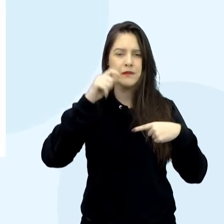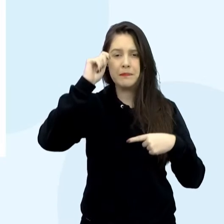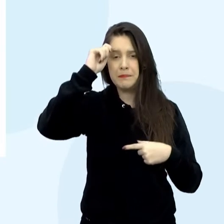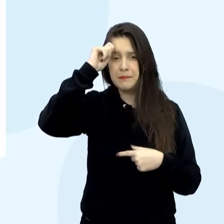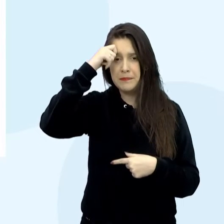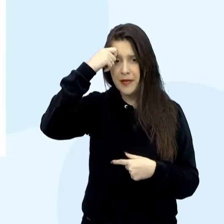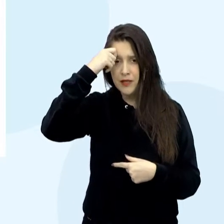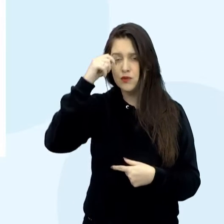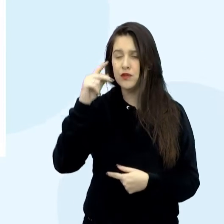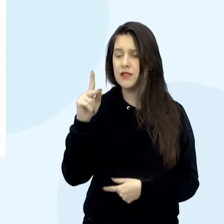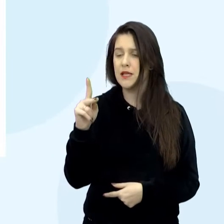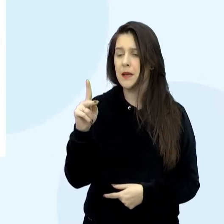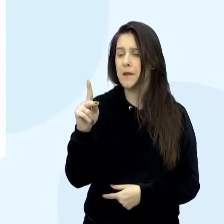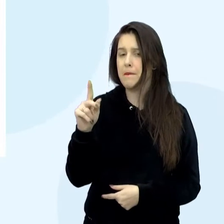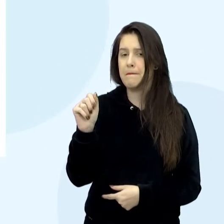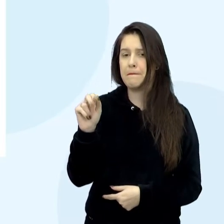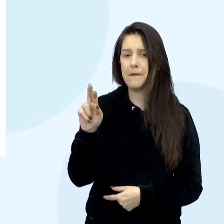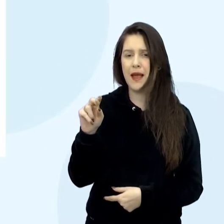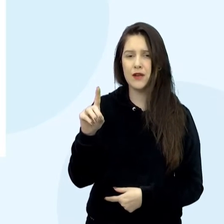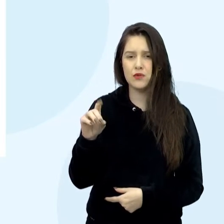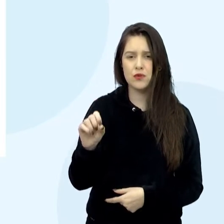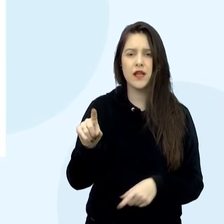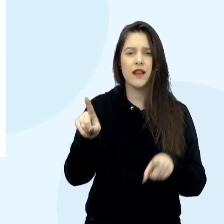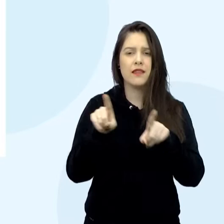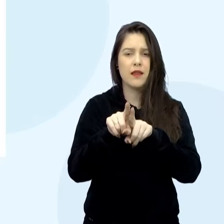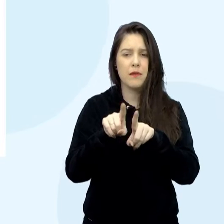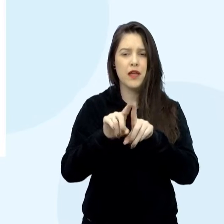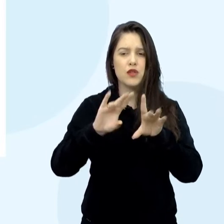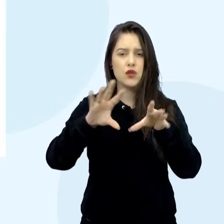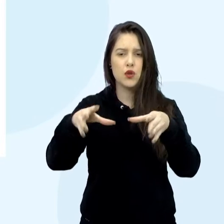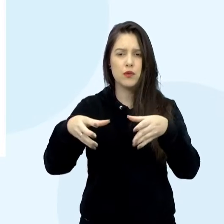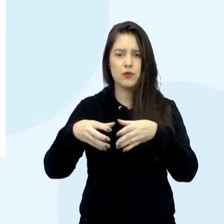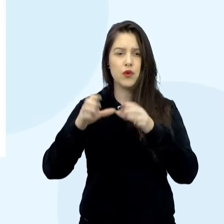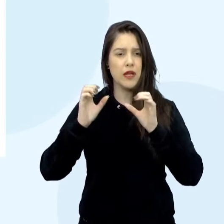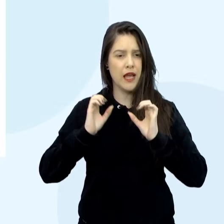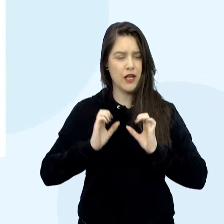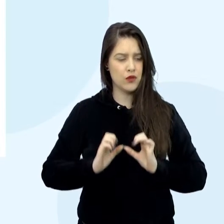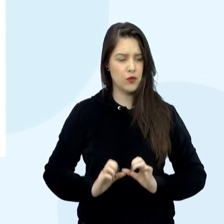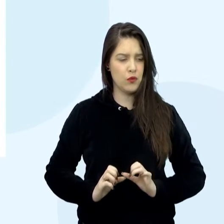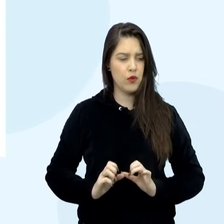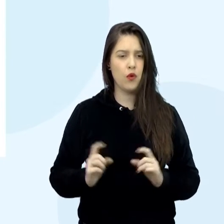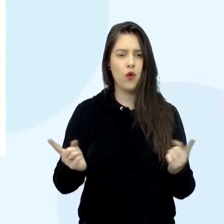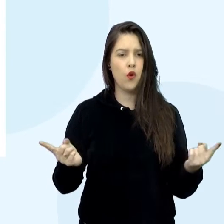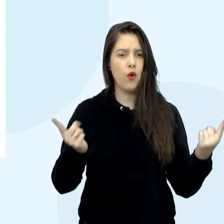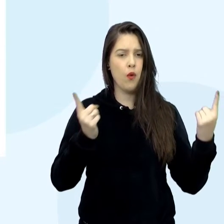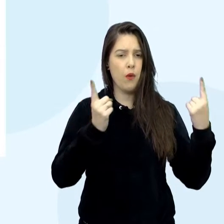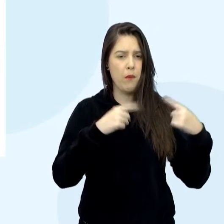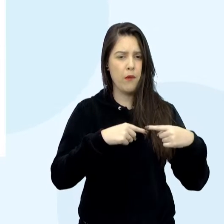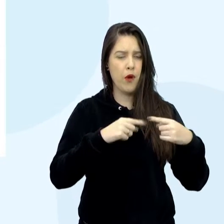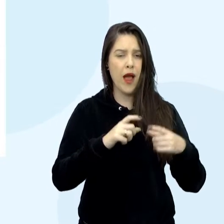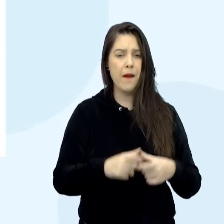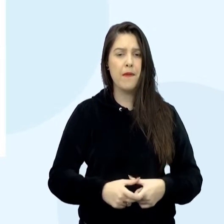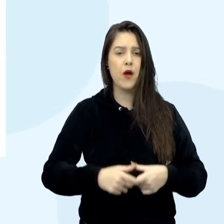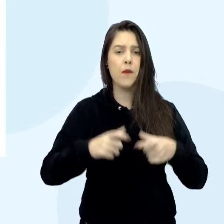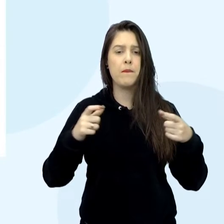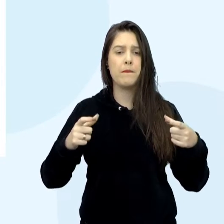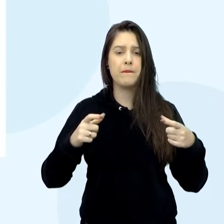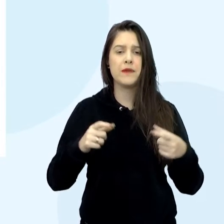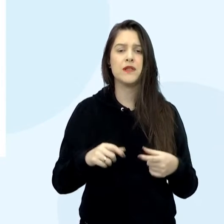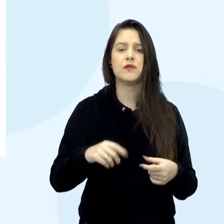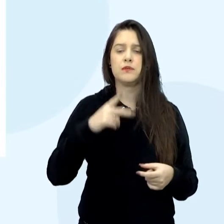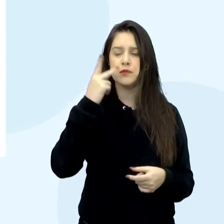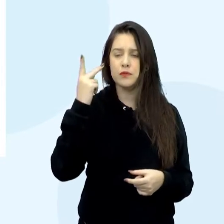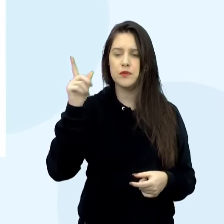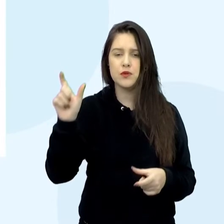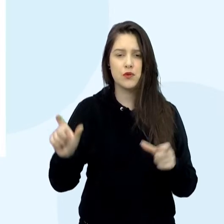pretos e pardos. E também esse grupo étnico compõe a maior parte dos índices